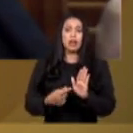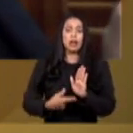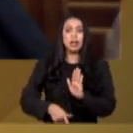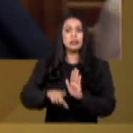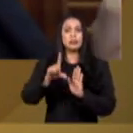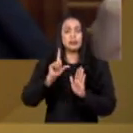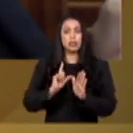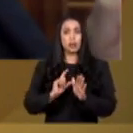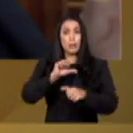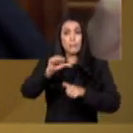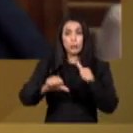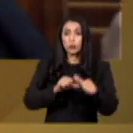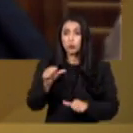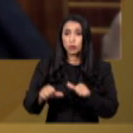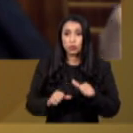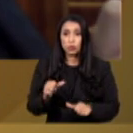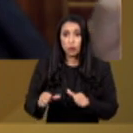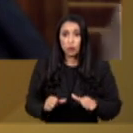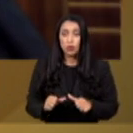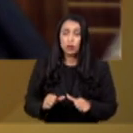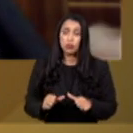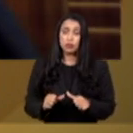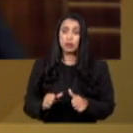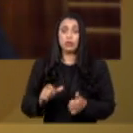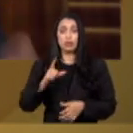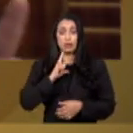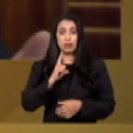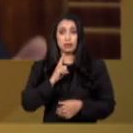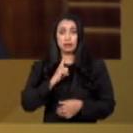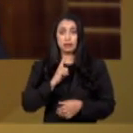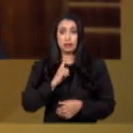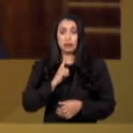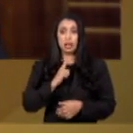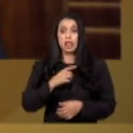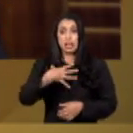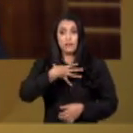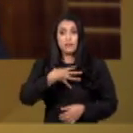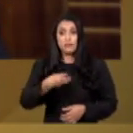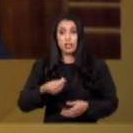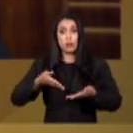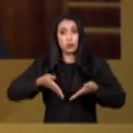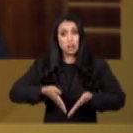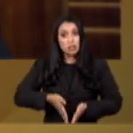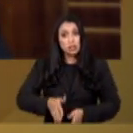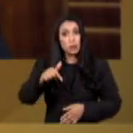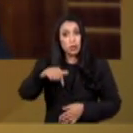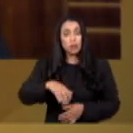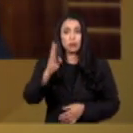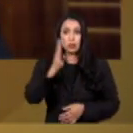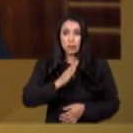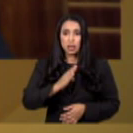ali 6.820 existência brasileiro